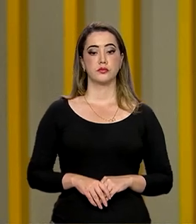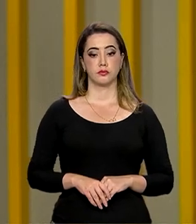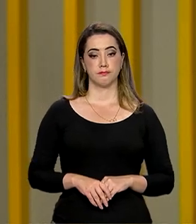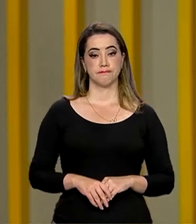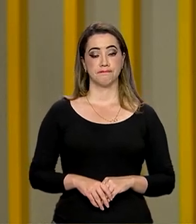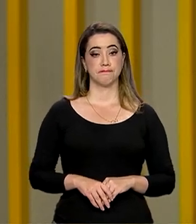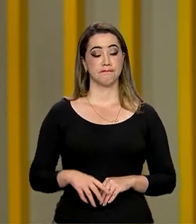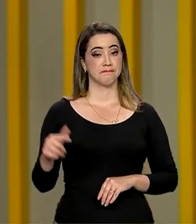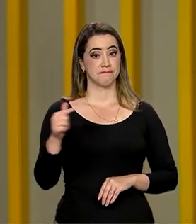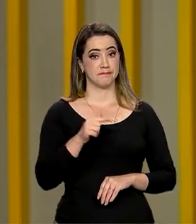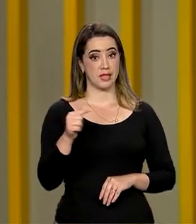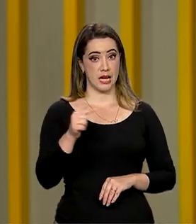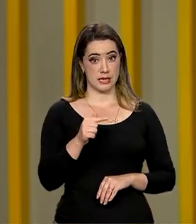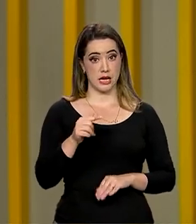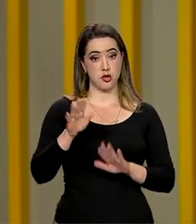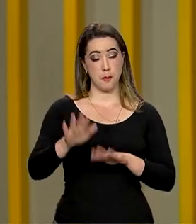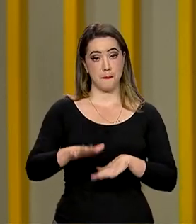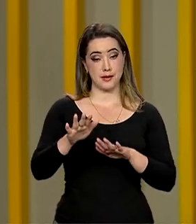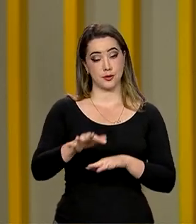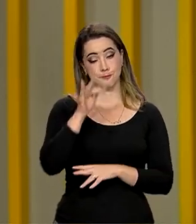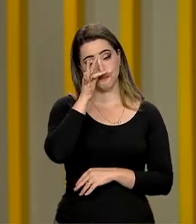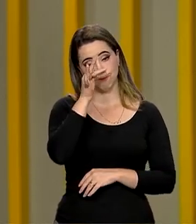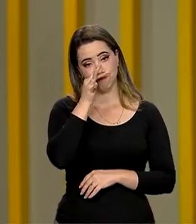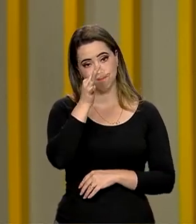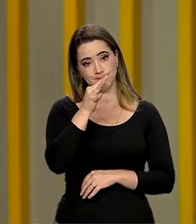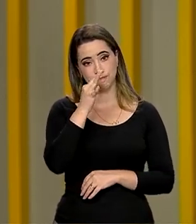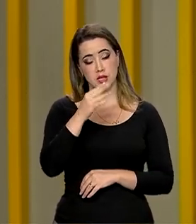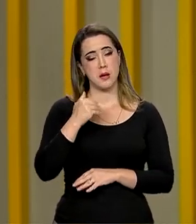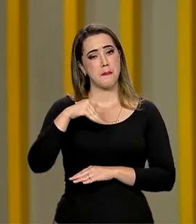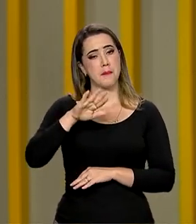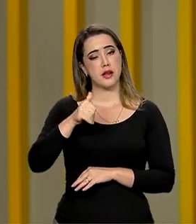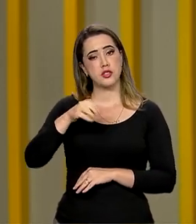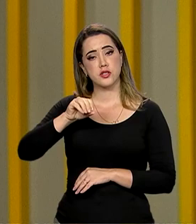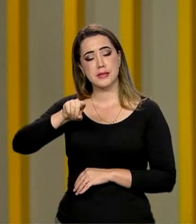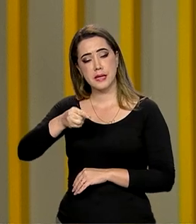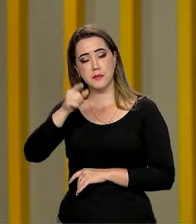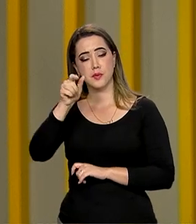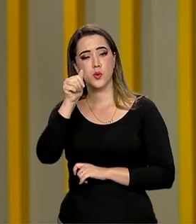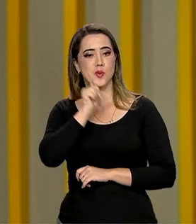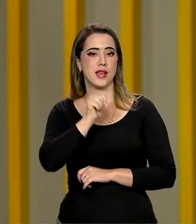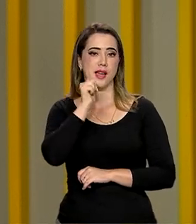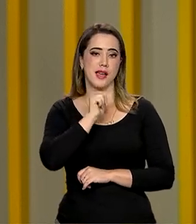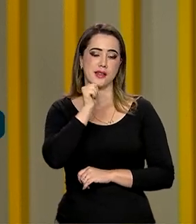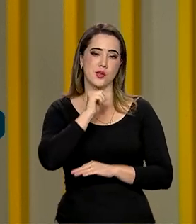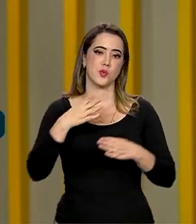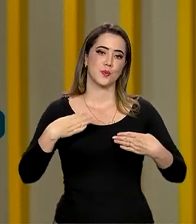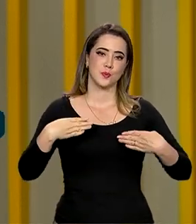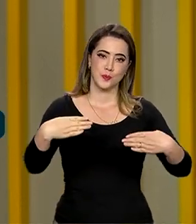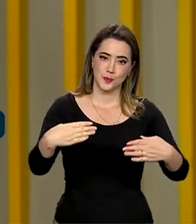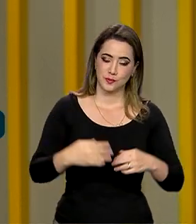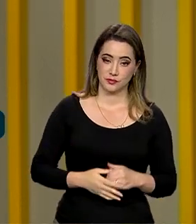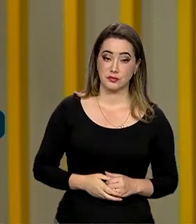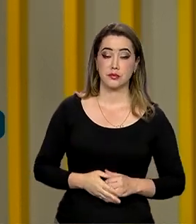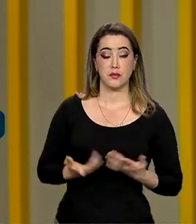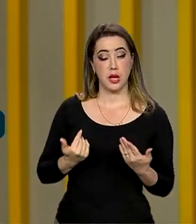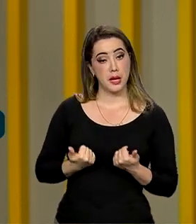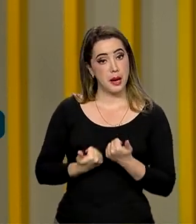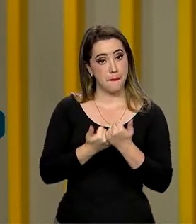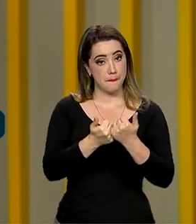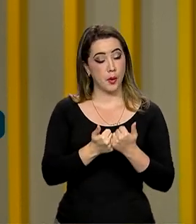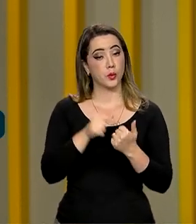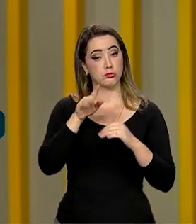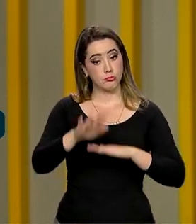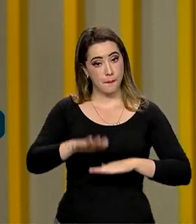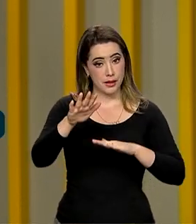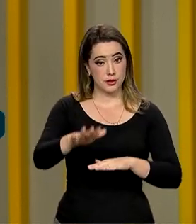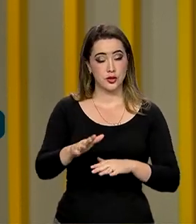A 7ª edição da Marcha das Margaridas reuniu mais de 100 mil trabalhadoras rurais na esplanada dos ministérios. Em apoio ao movimento,